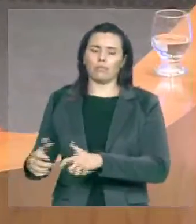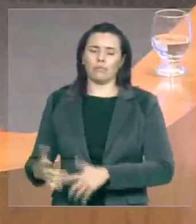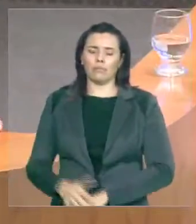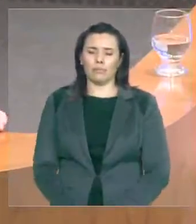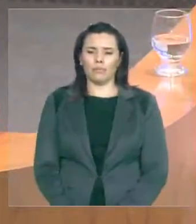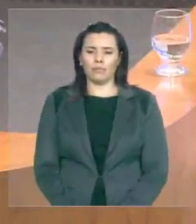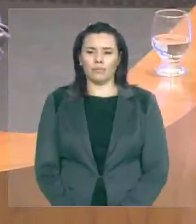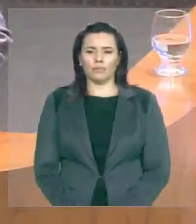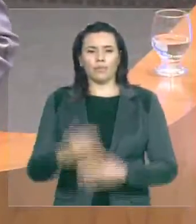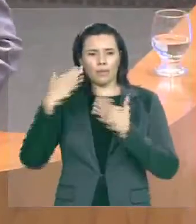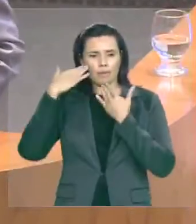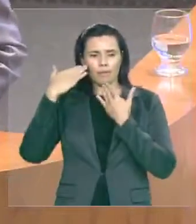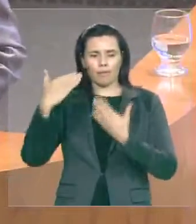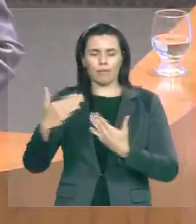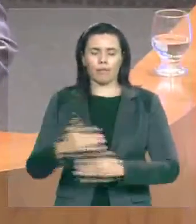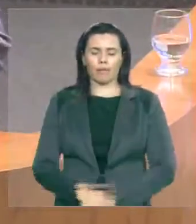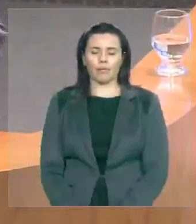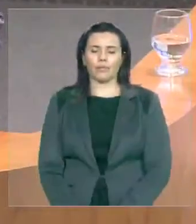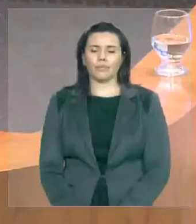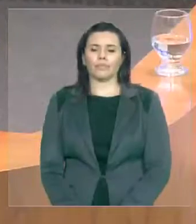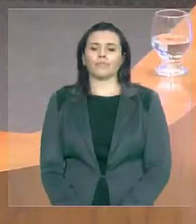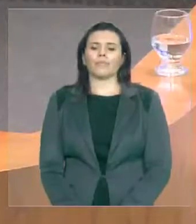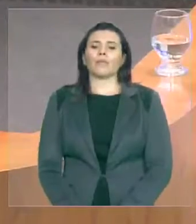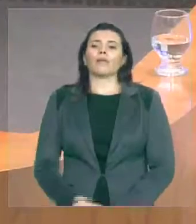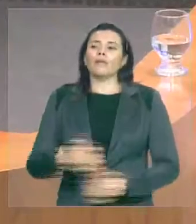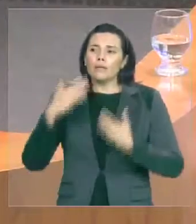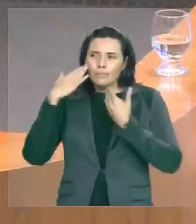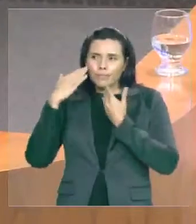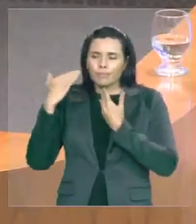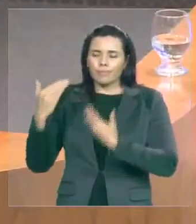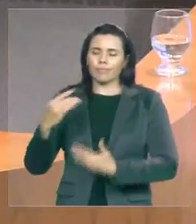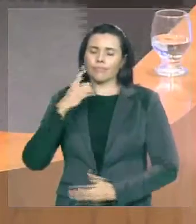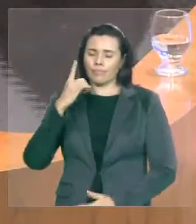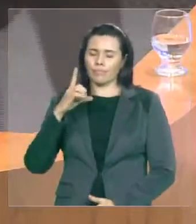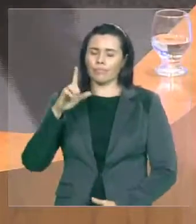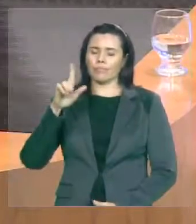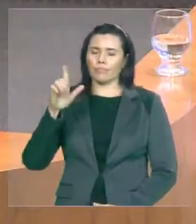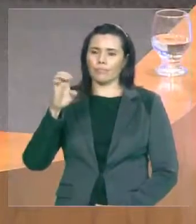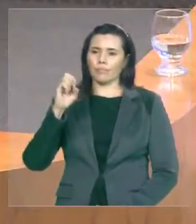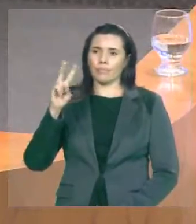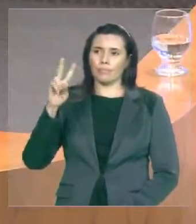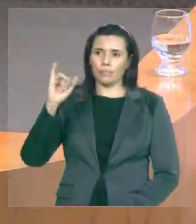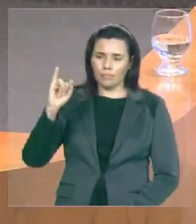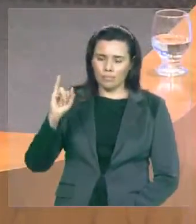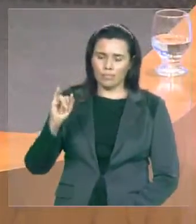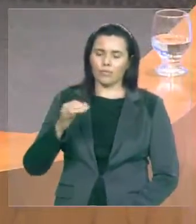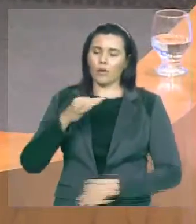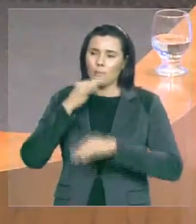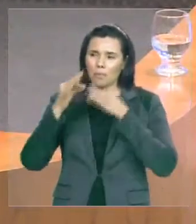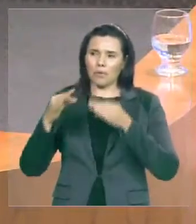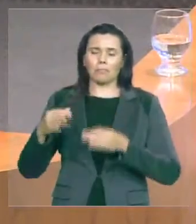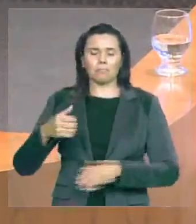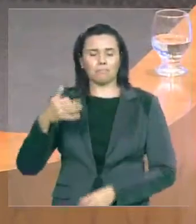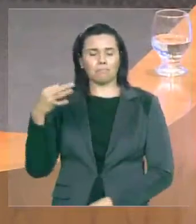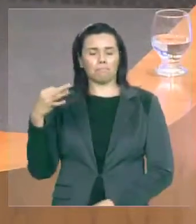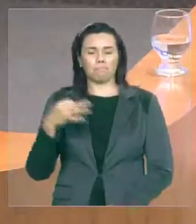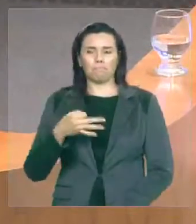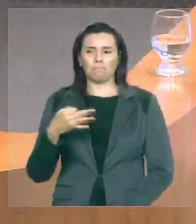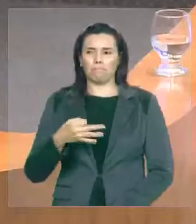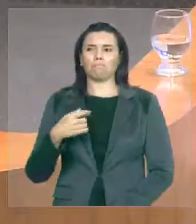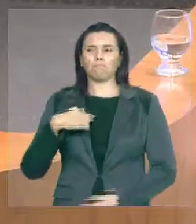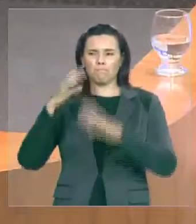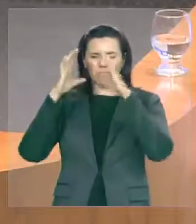Muito obrigado, nobre deputado Levi Pontes, pelo seu brilhante à parte, que nos honrou